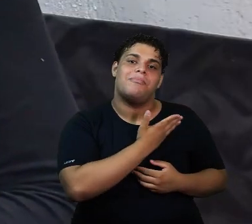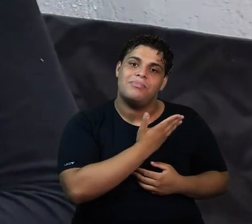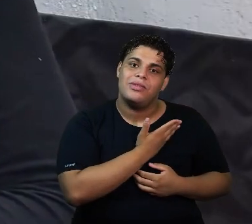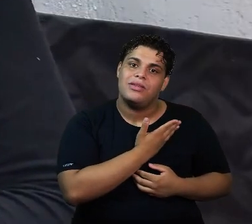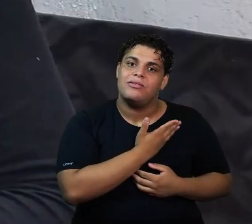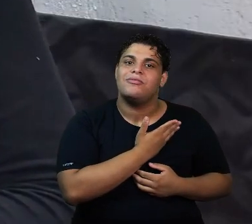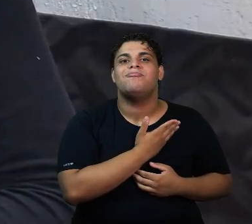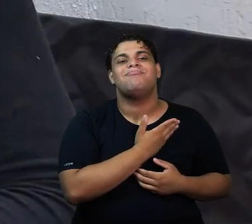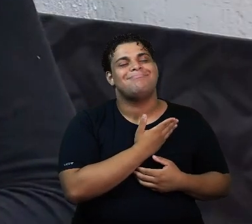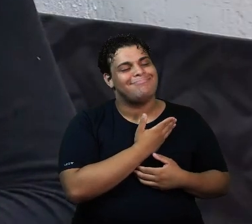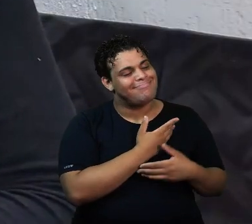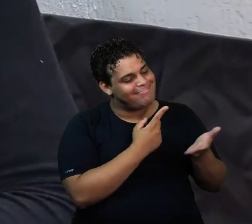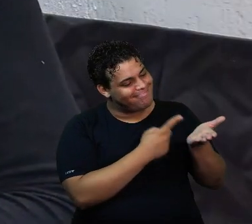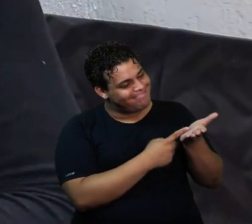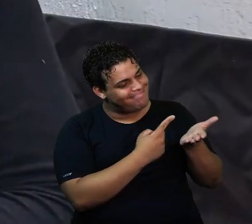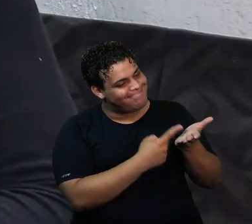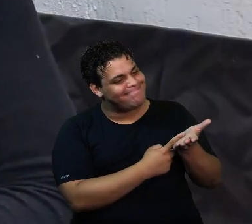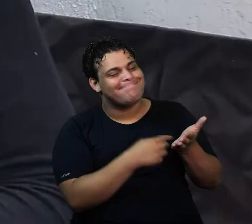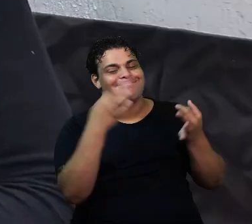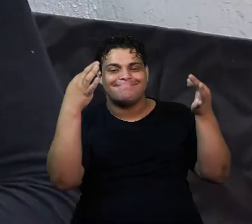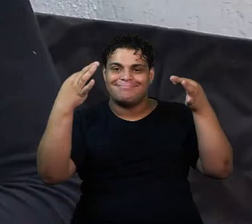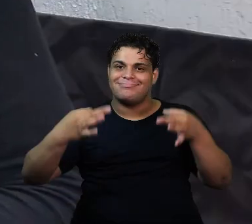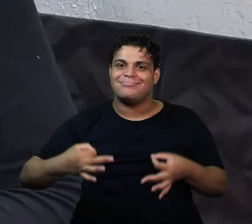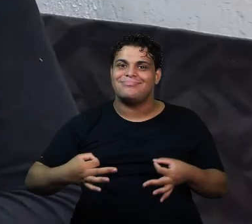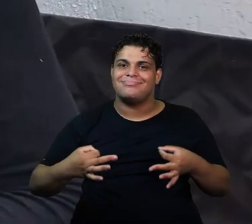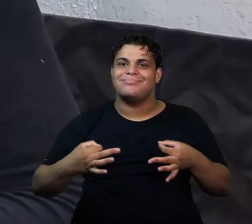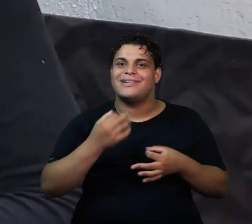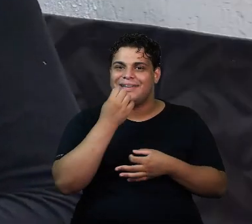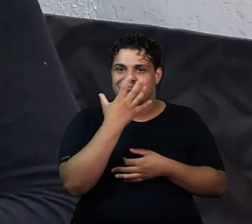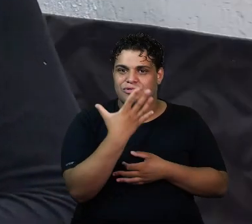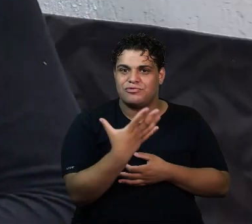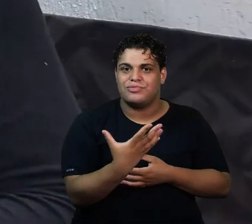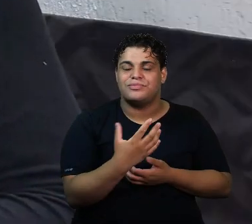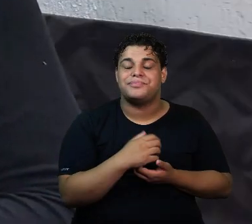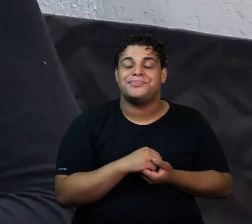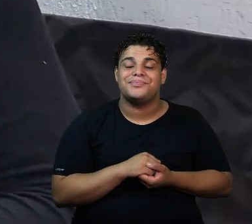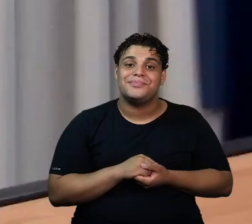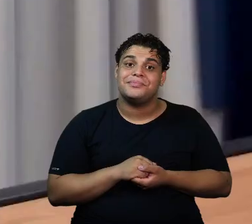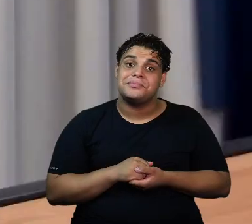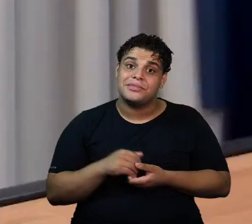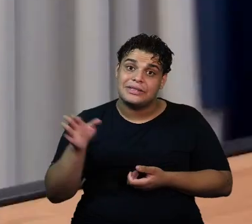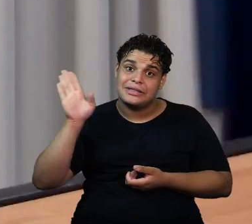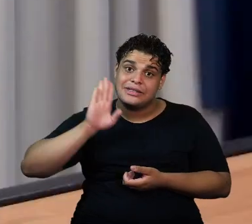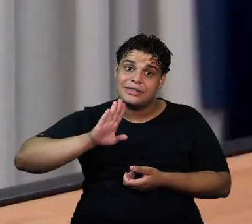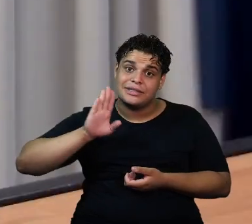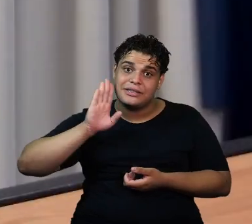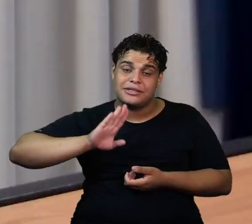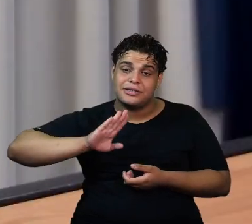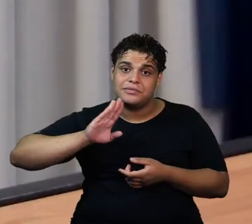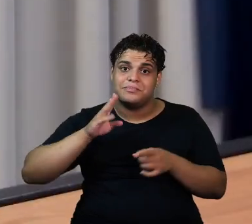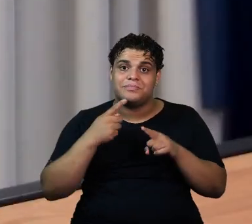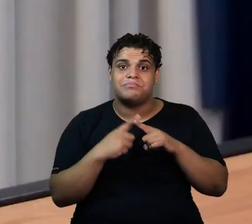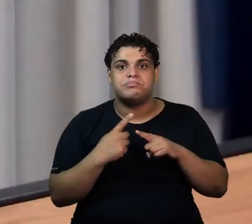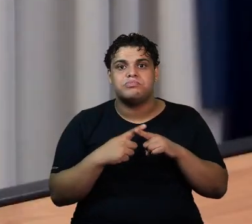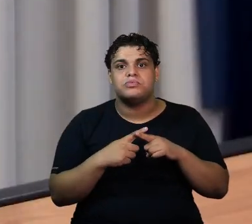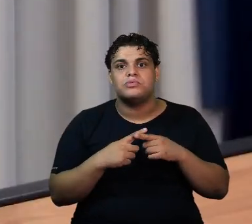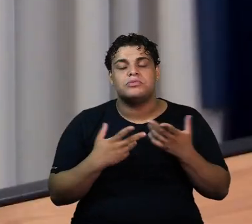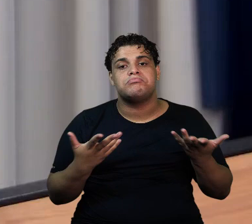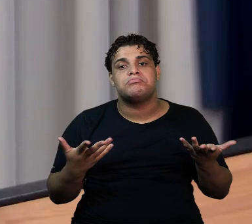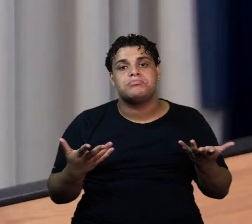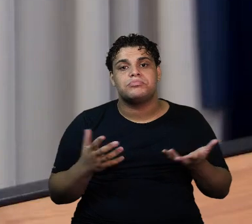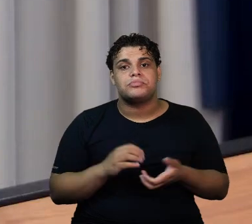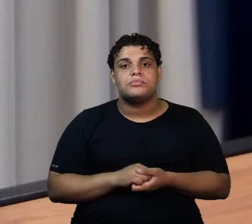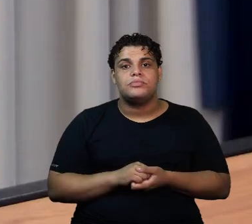missão cumprida, né? Então é muito gratificante ver tudo isso saindo do papel. É interessante, né, Jonas? Porque sobre